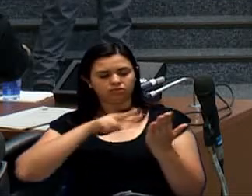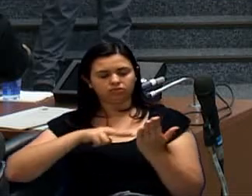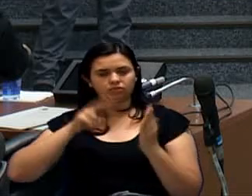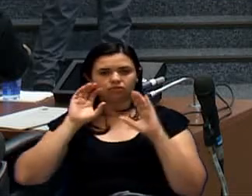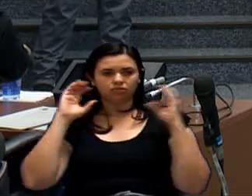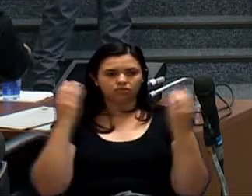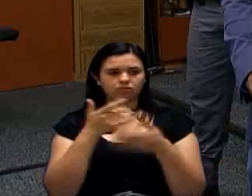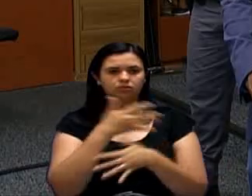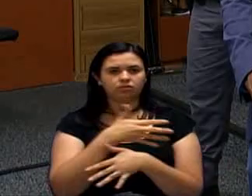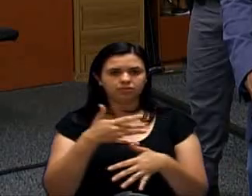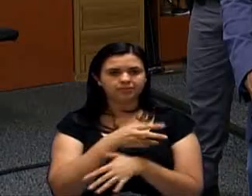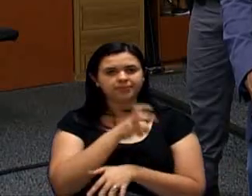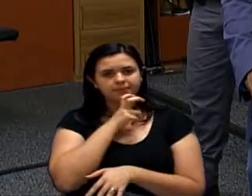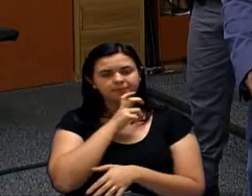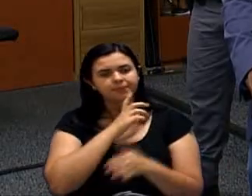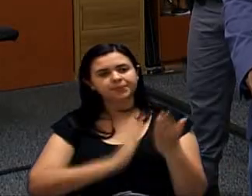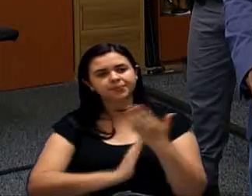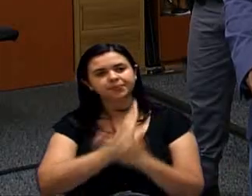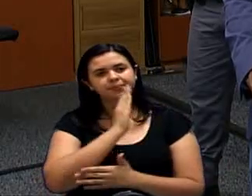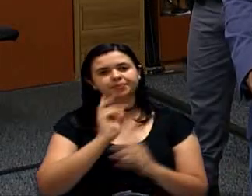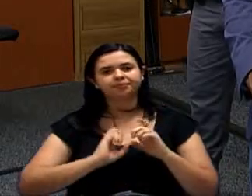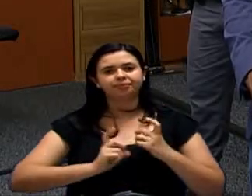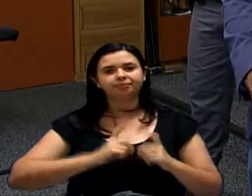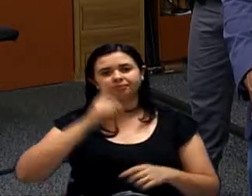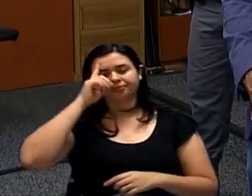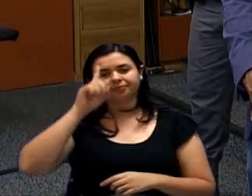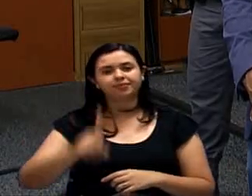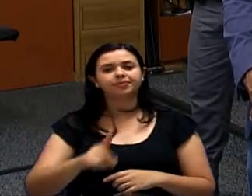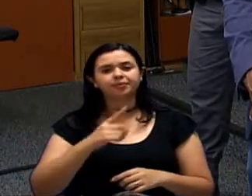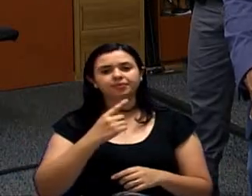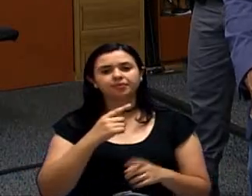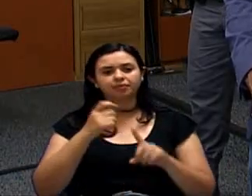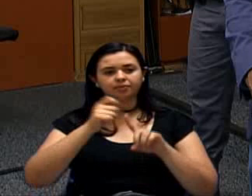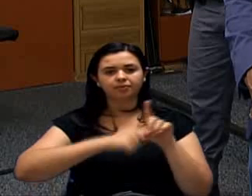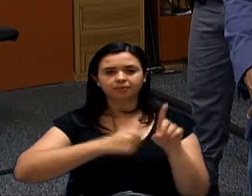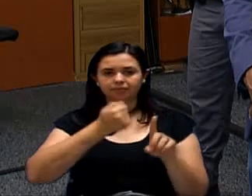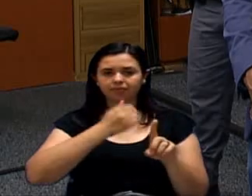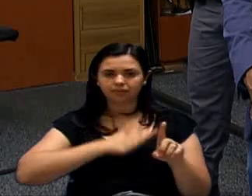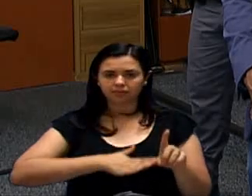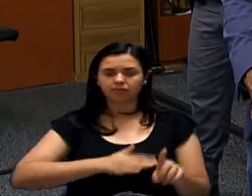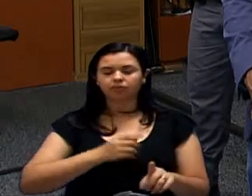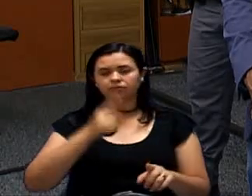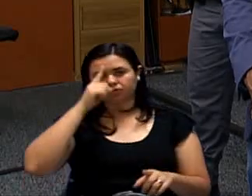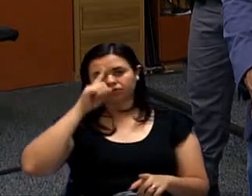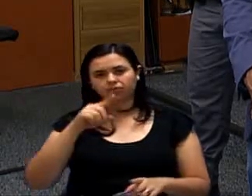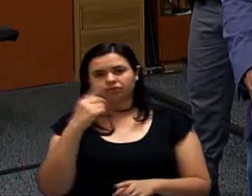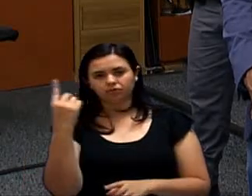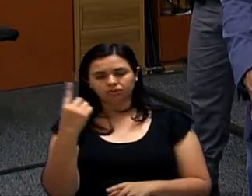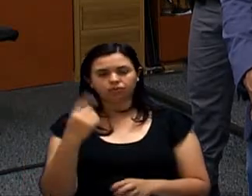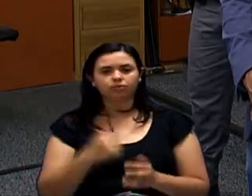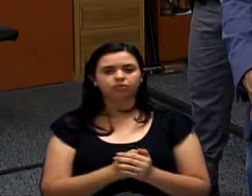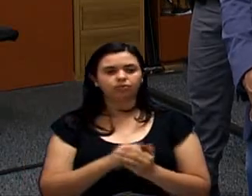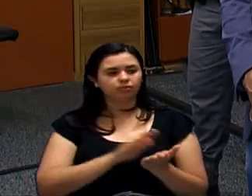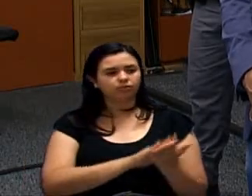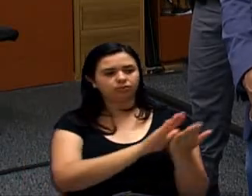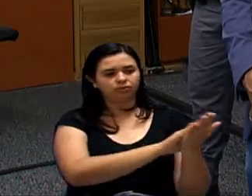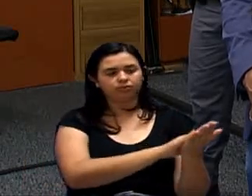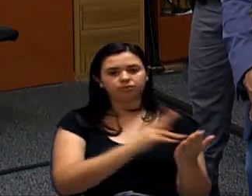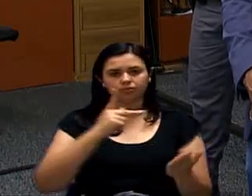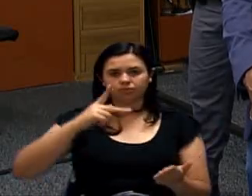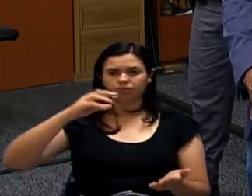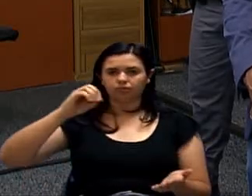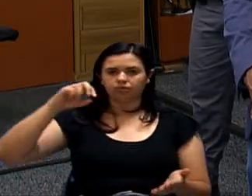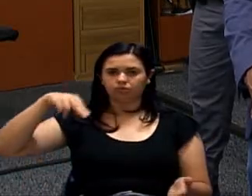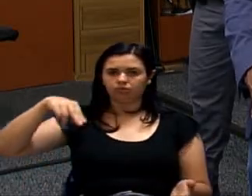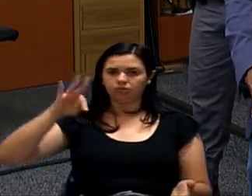Câmara Municipal de Sorocaba, conforme aprovada em sua reunião dia 1º de agosto de 2023, homenageia o Cabo PM Rodolfo Batinda de Pontes. Com